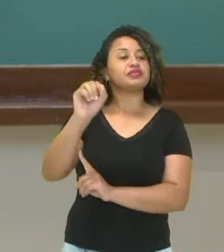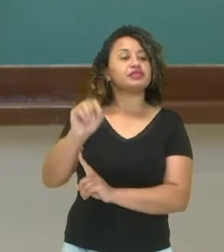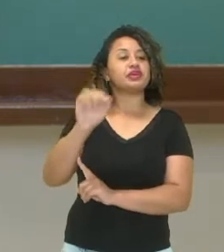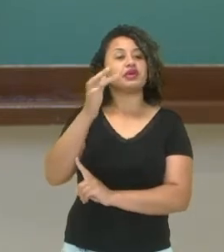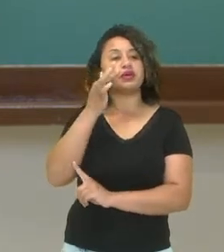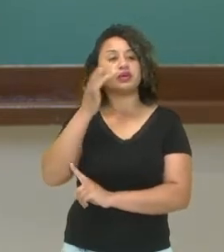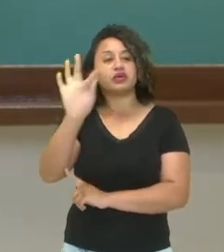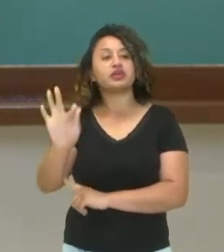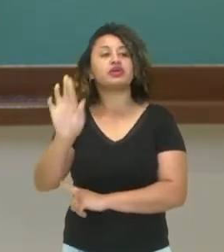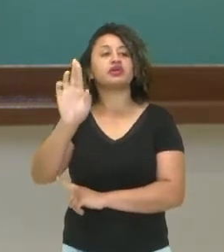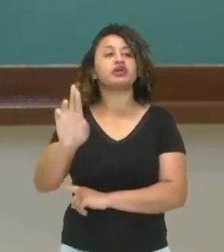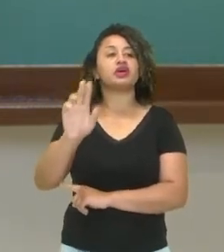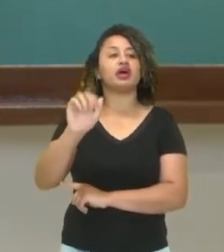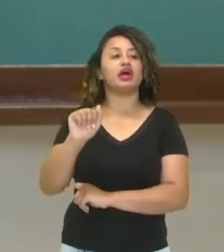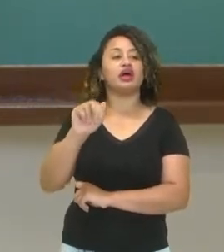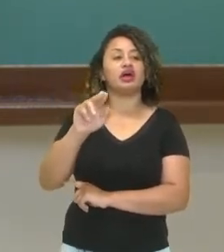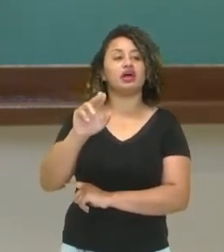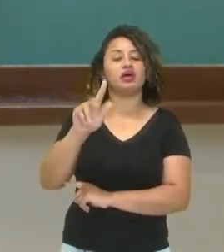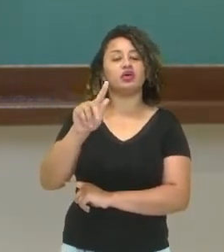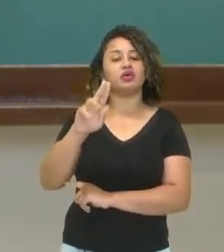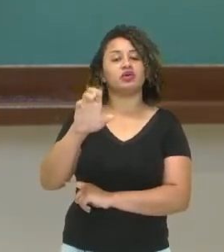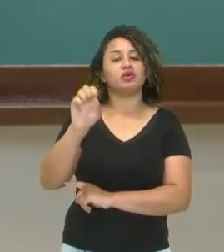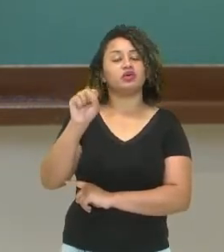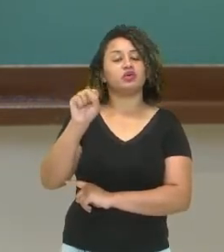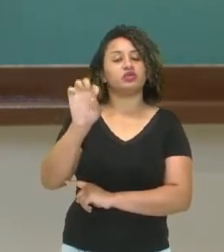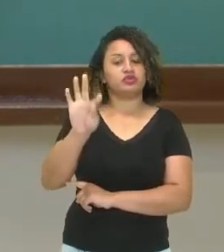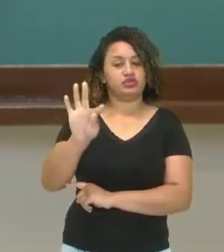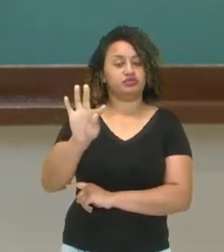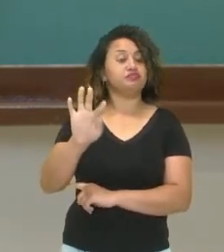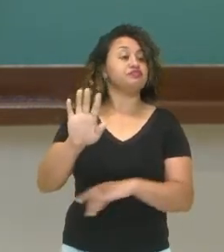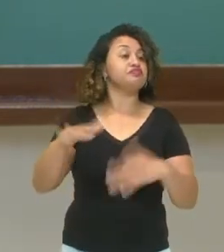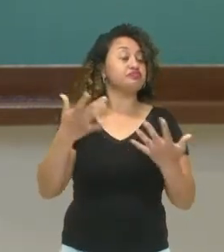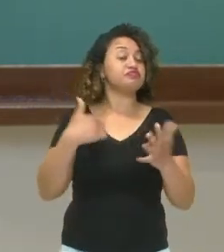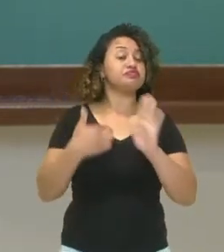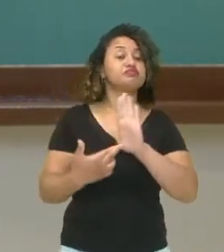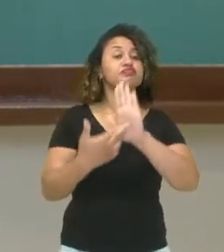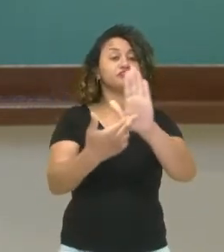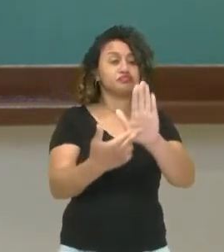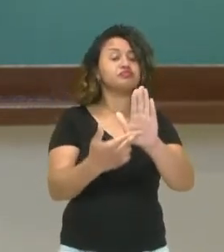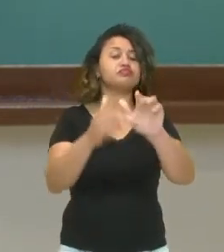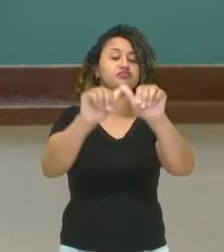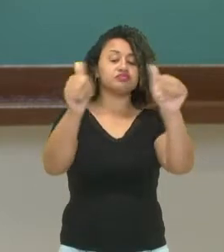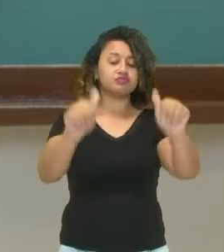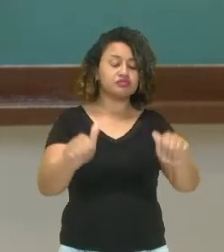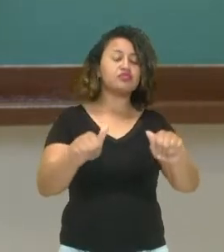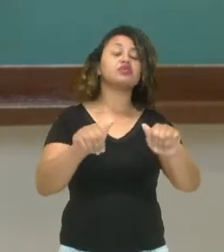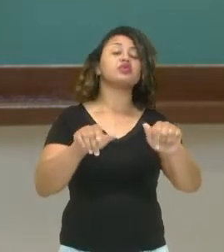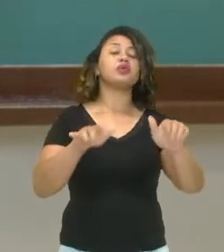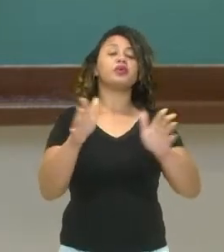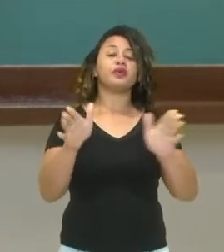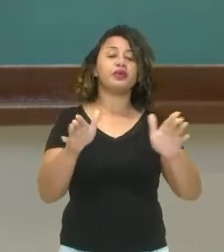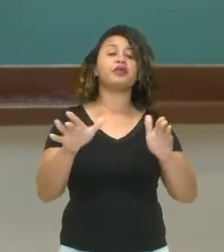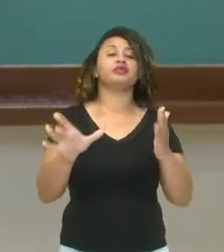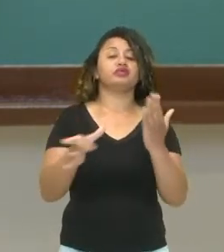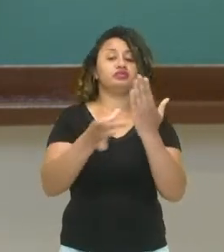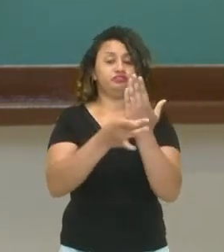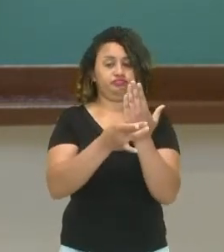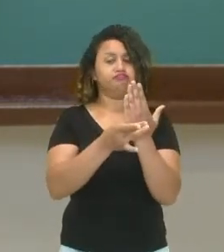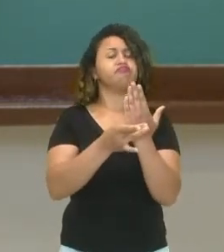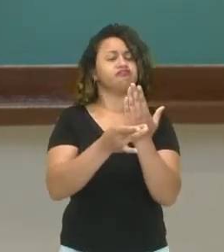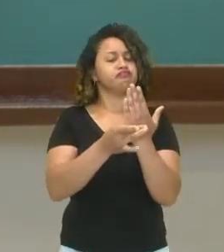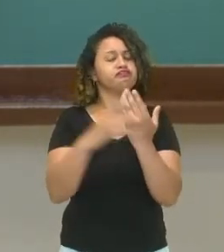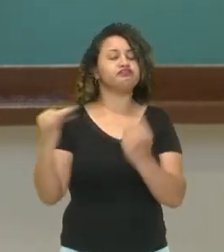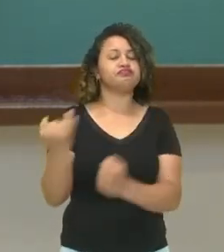francês chamado Auguste Rodin. É a representação escultórica do movimento realista. E a gente tem que